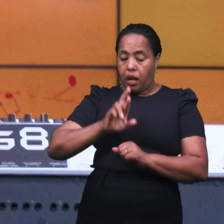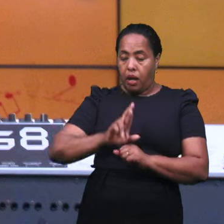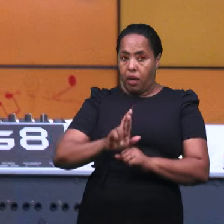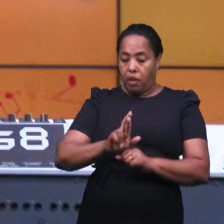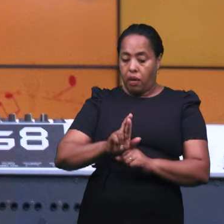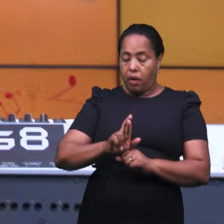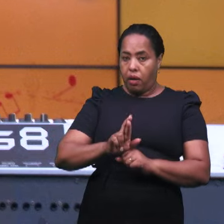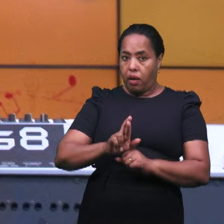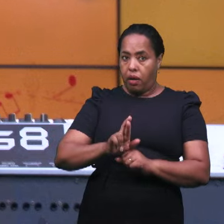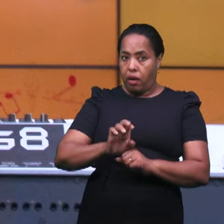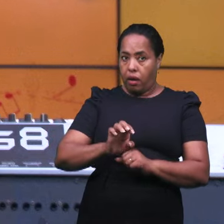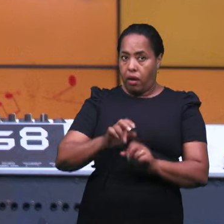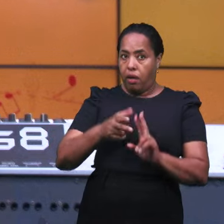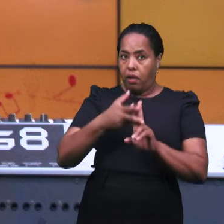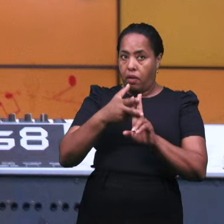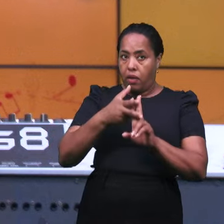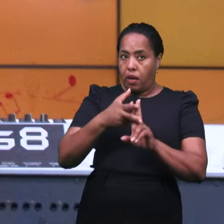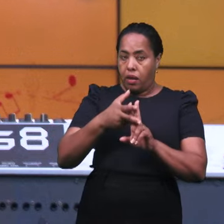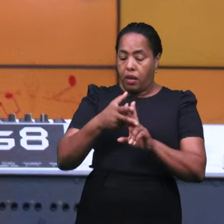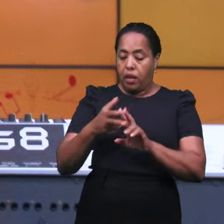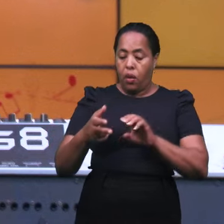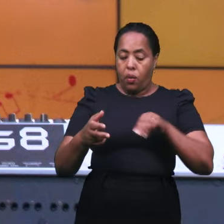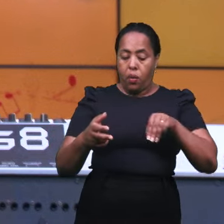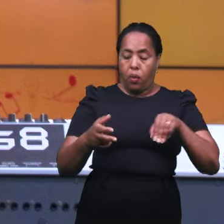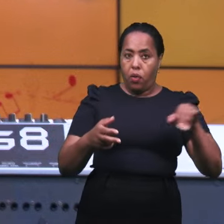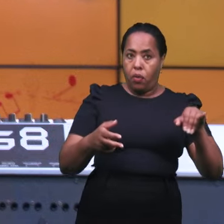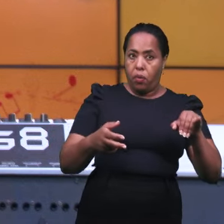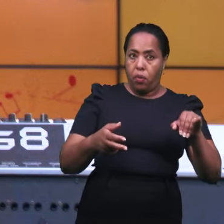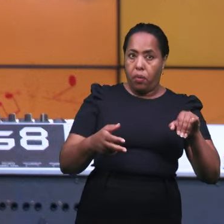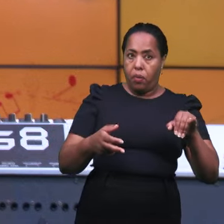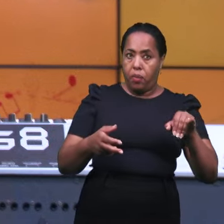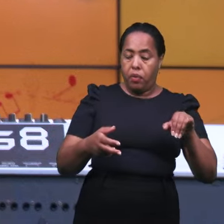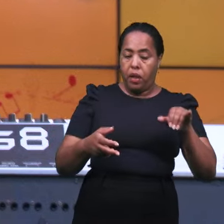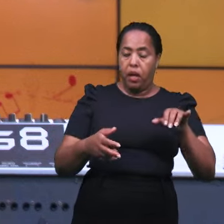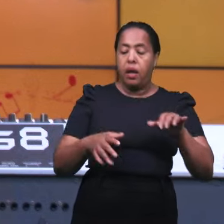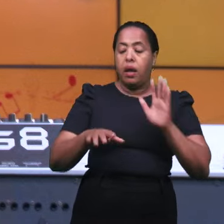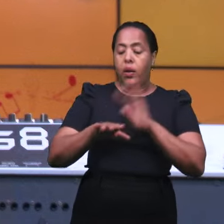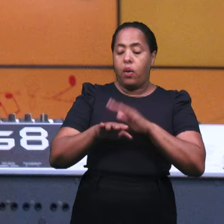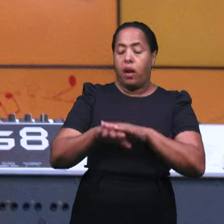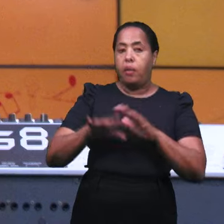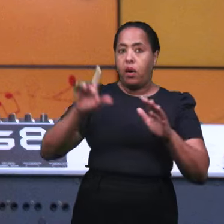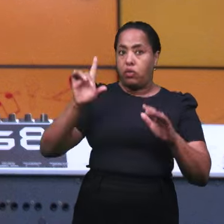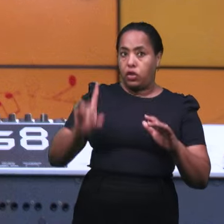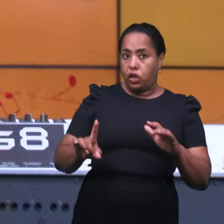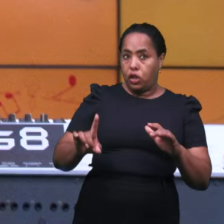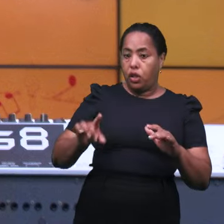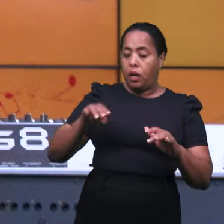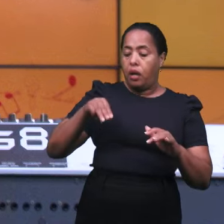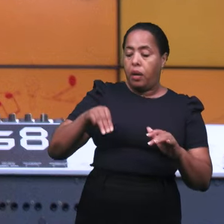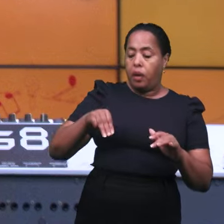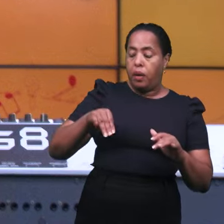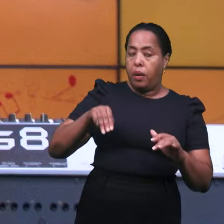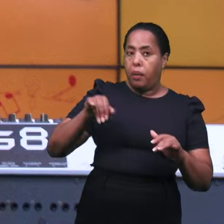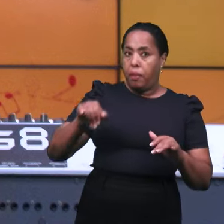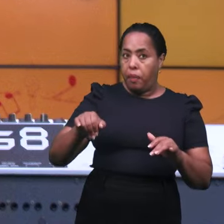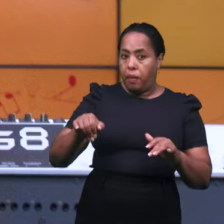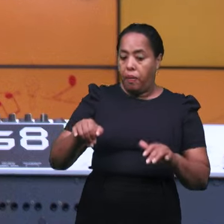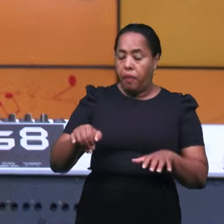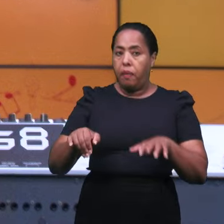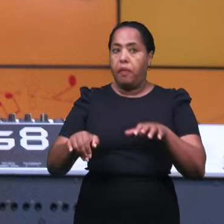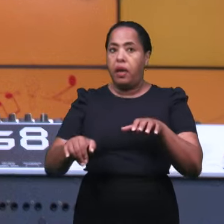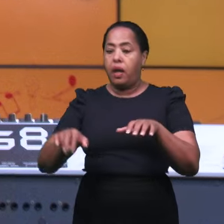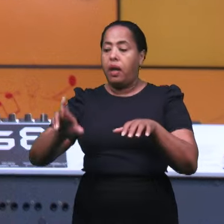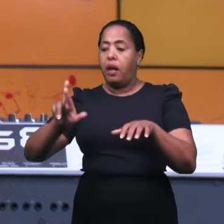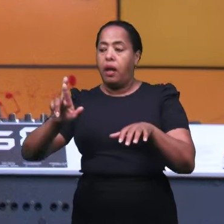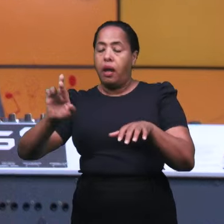juntinho com Ré. Então o Mi vai estar só com a mãozinha direita, Mi, Ré, aqui vamos tocar